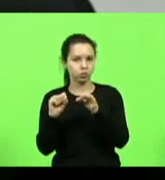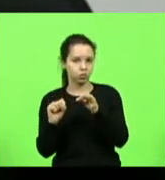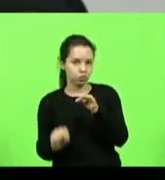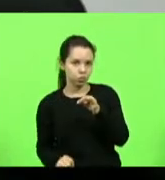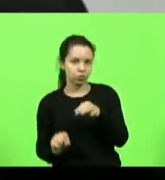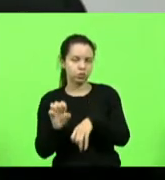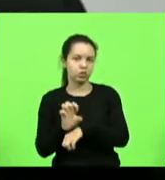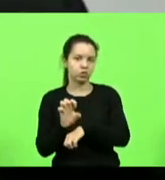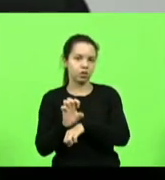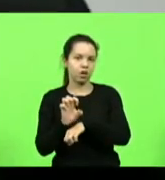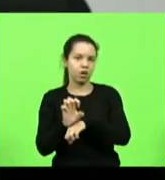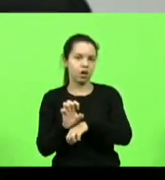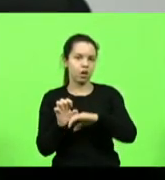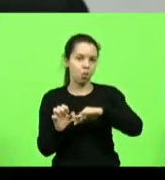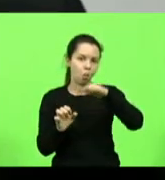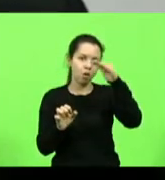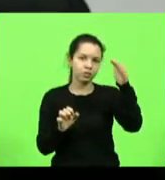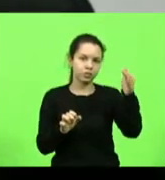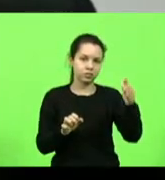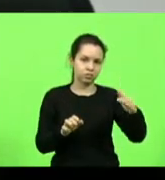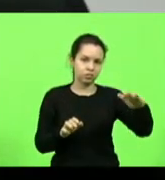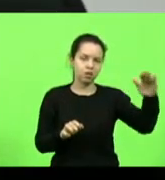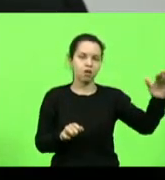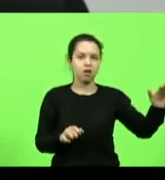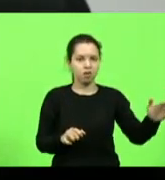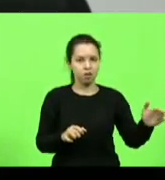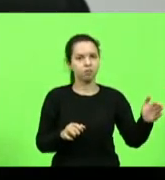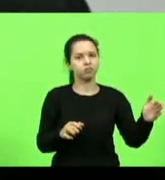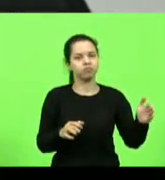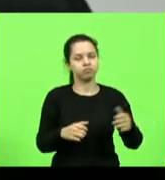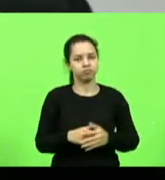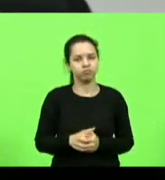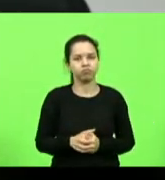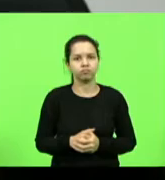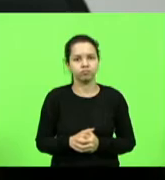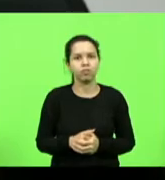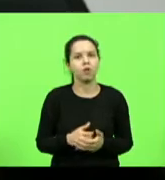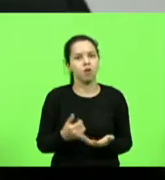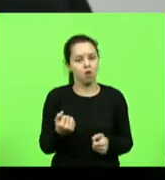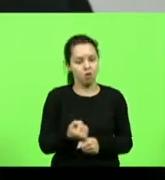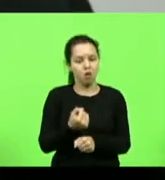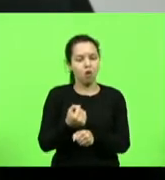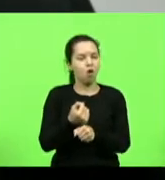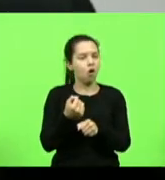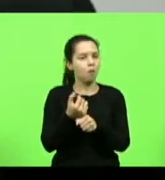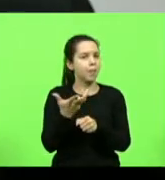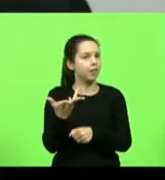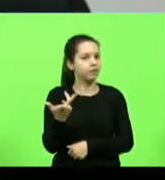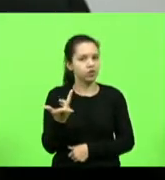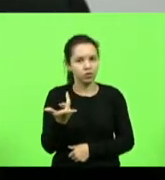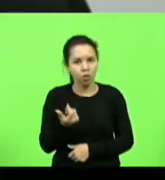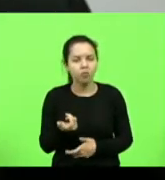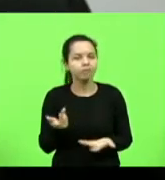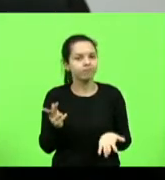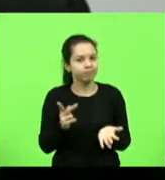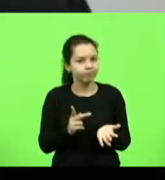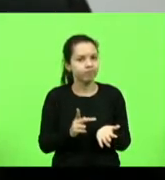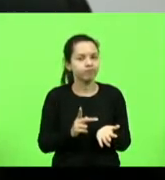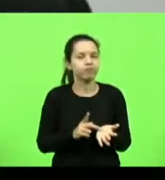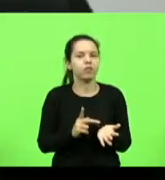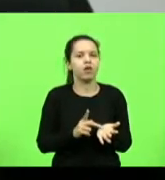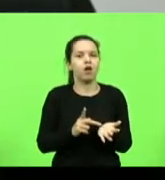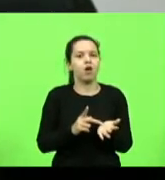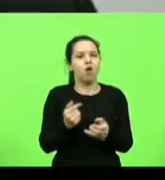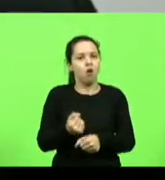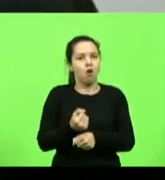Catarinense e vice-versa. Então é uma obra maravilhosa, uma obra que realmente faz a gente